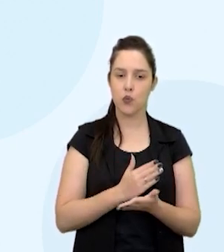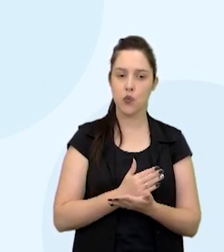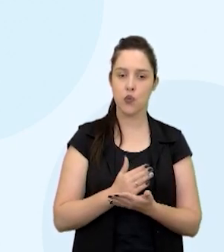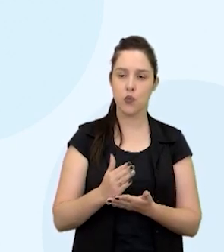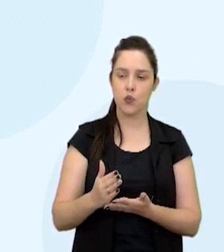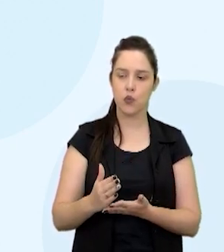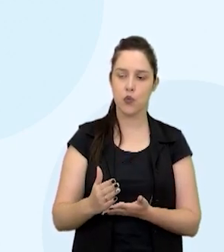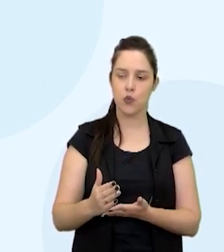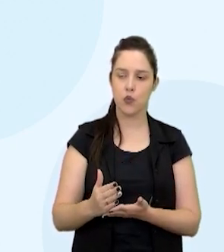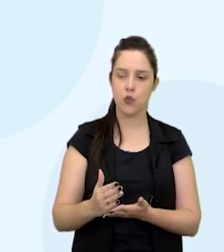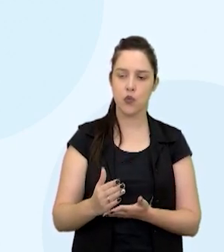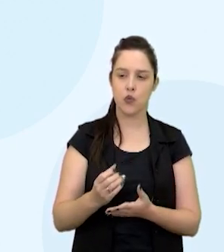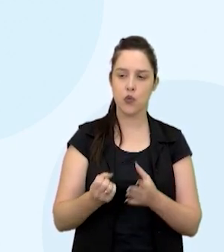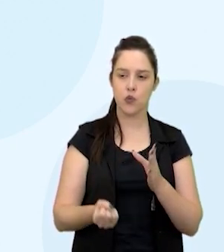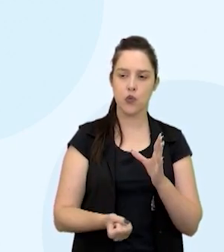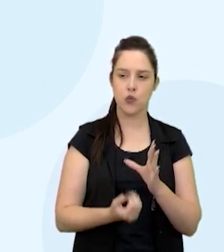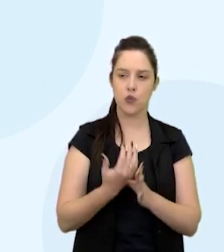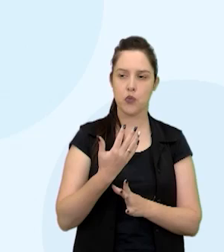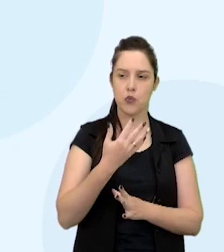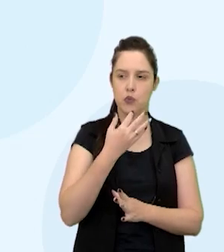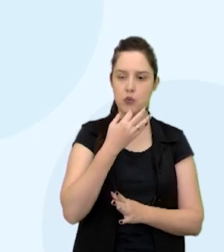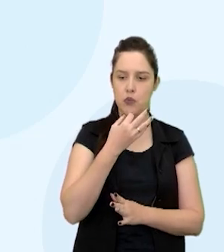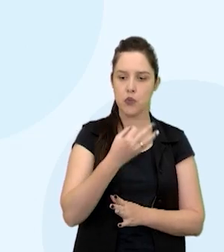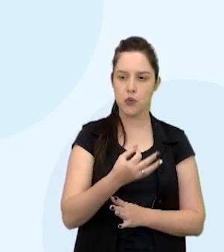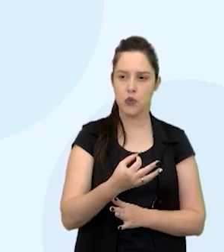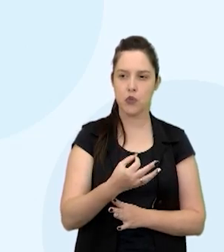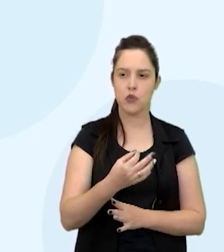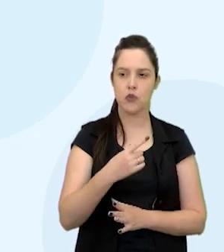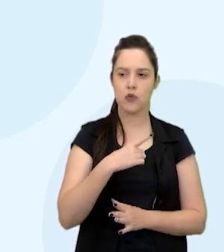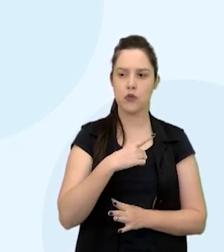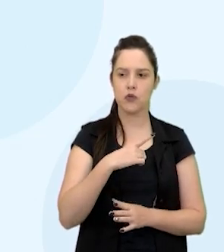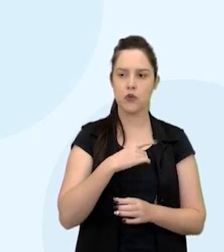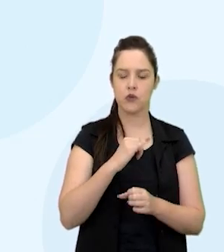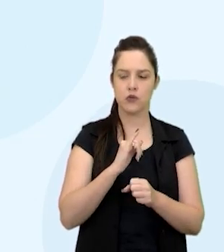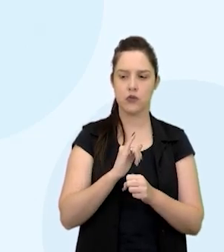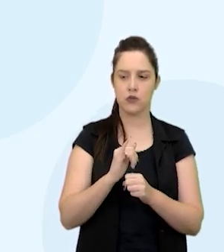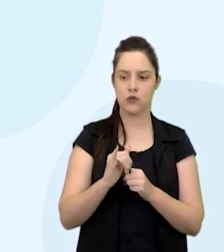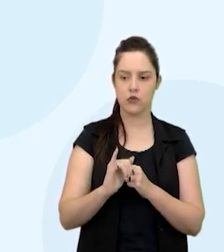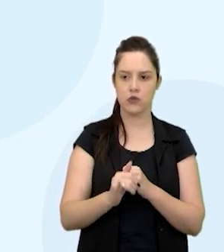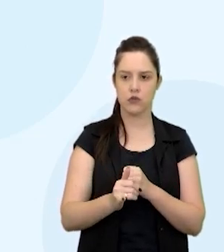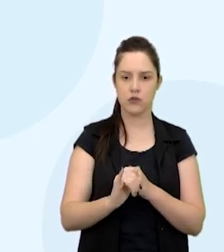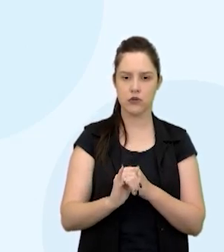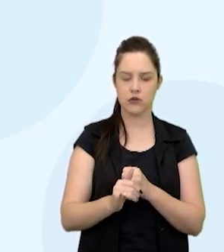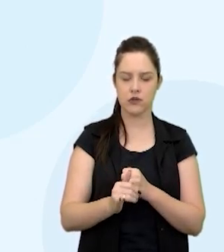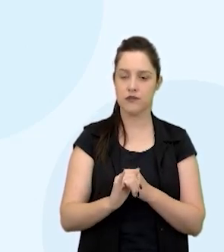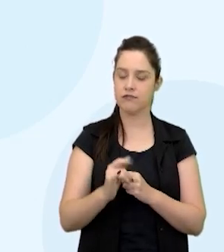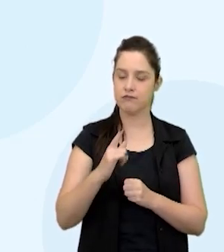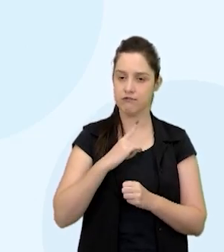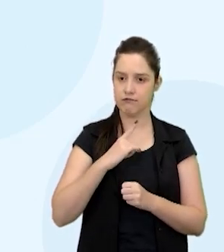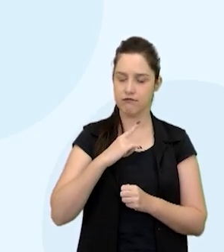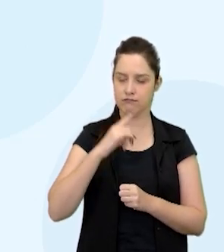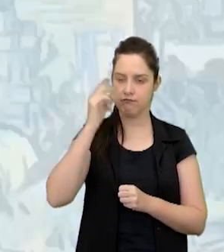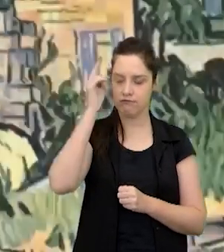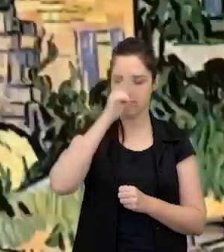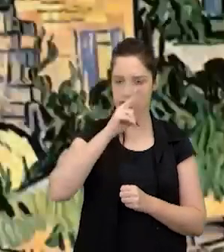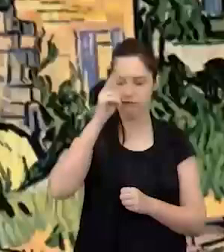a surgir uma narrativa muito simples. Não entendi. tem um começo, meio e fim, né? A gente não tem uma história,